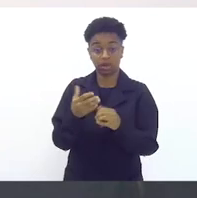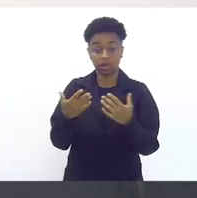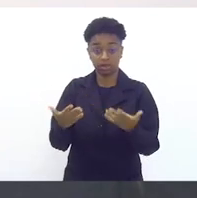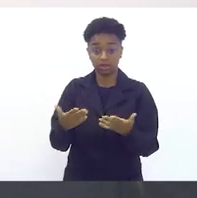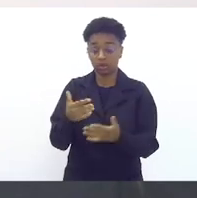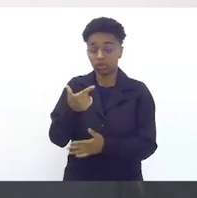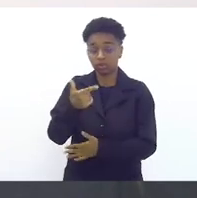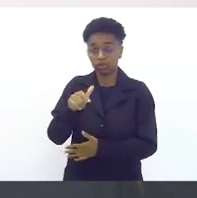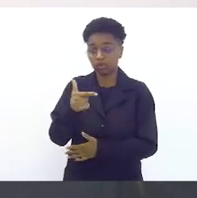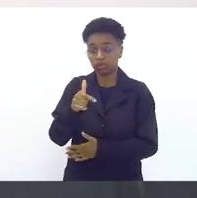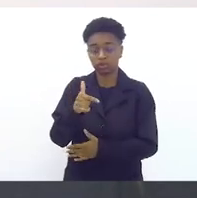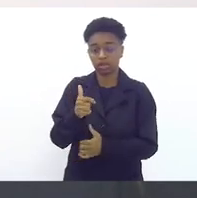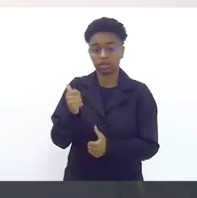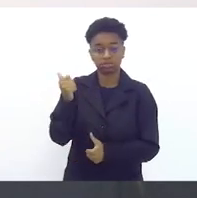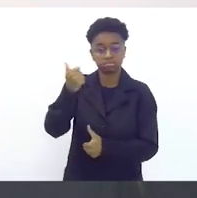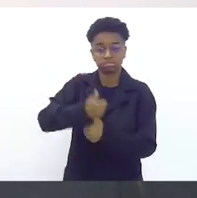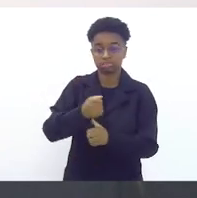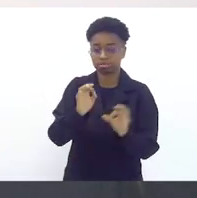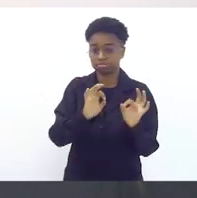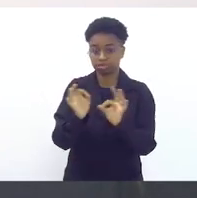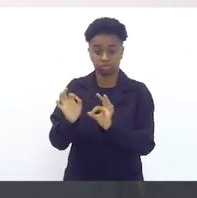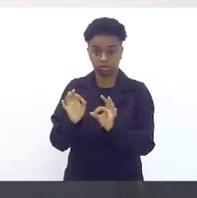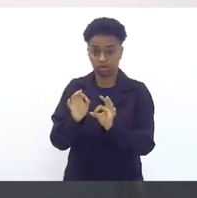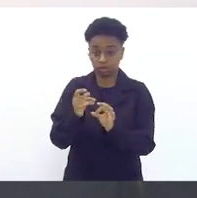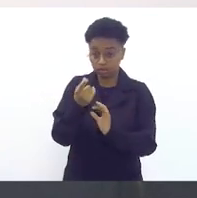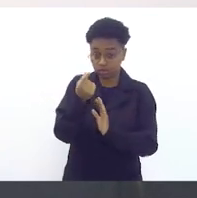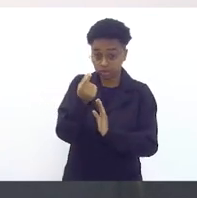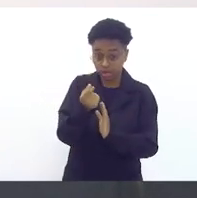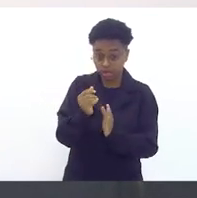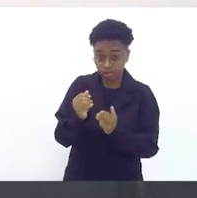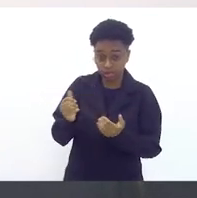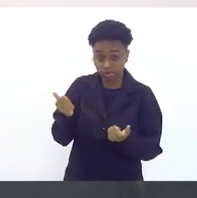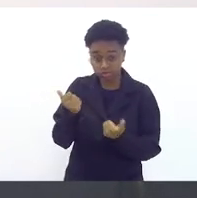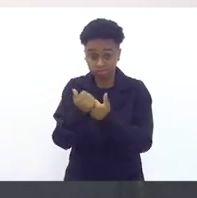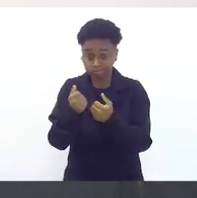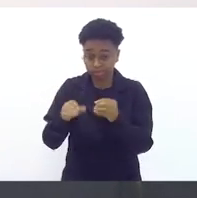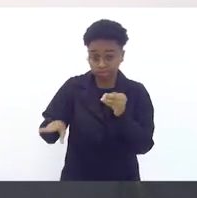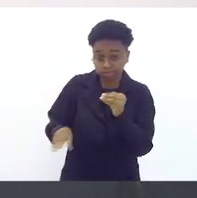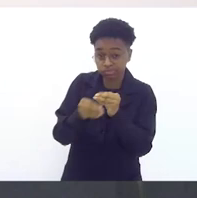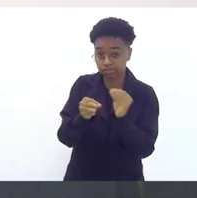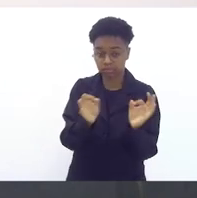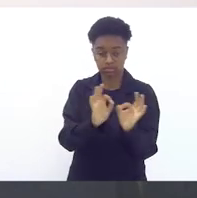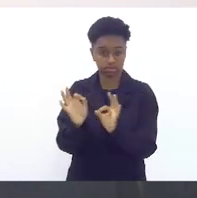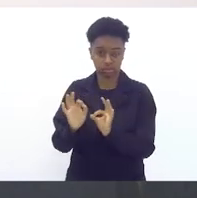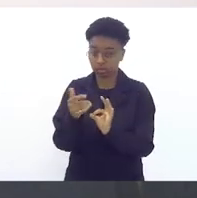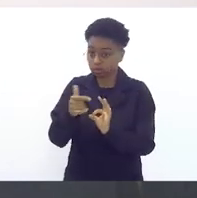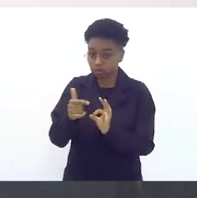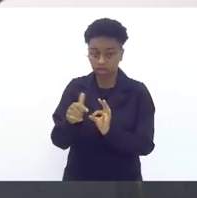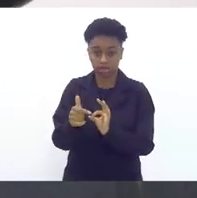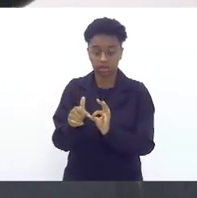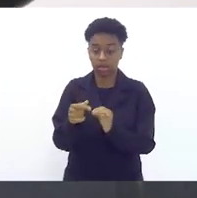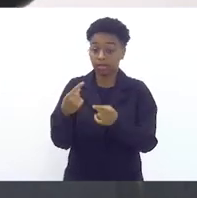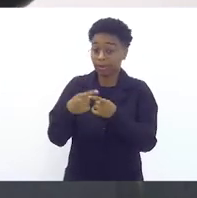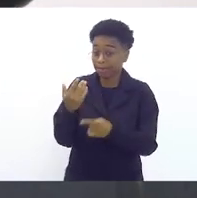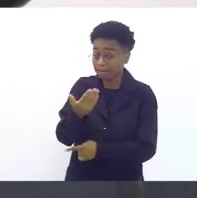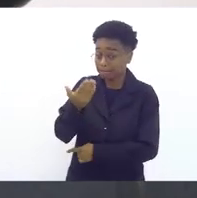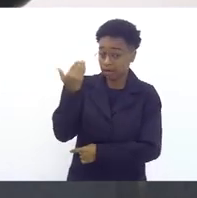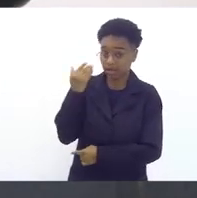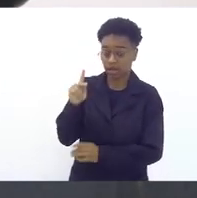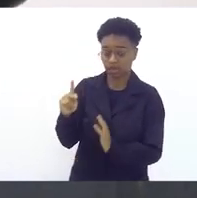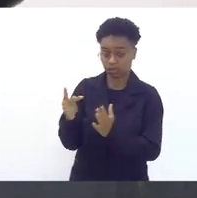tem compensação financeira. E a compensação financeira que se dava no antigo